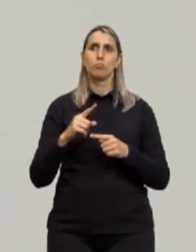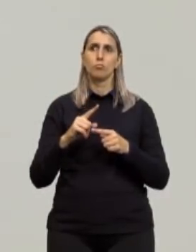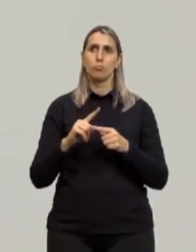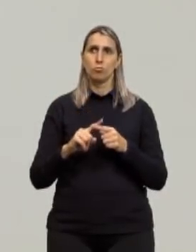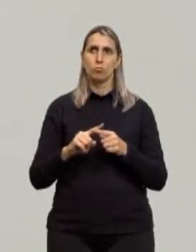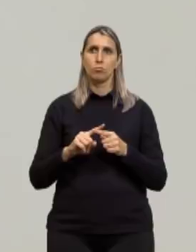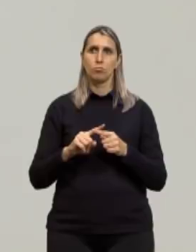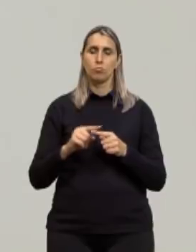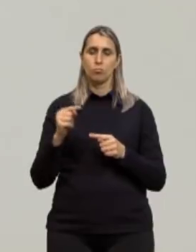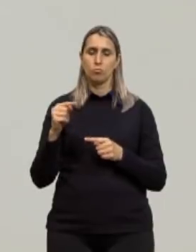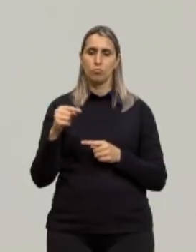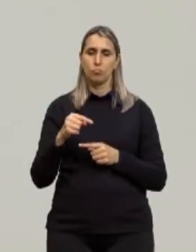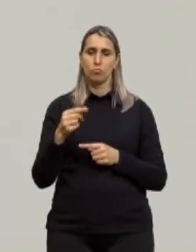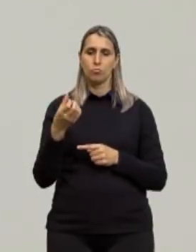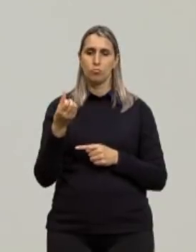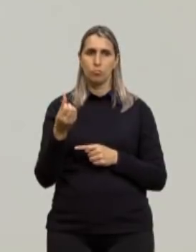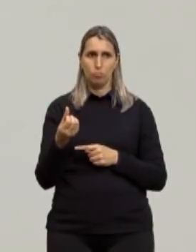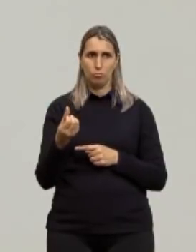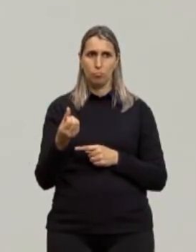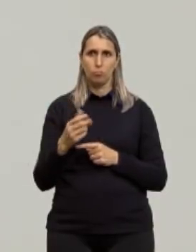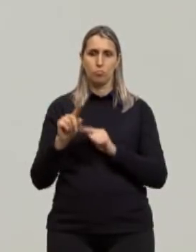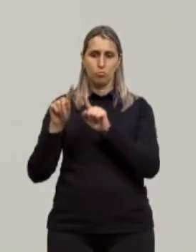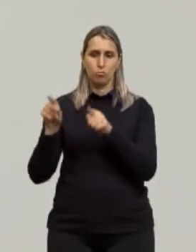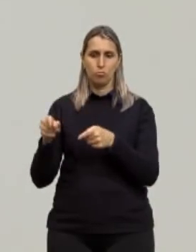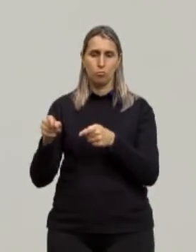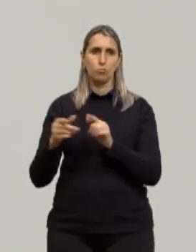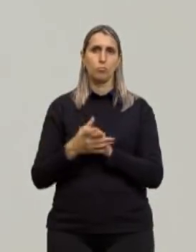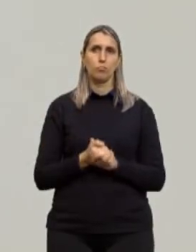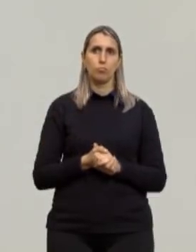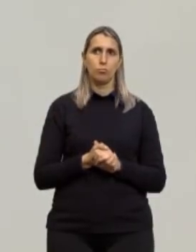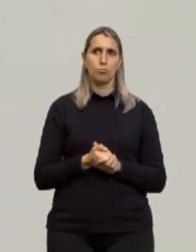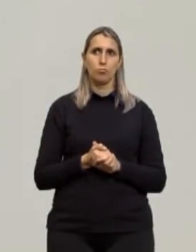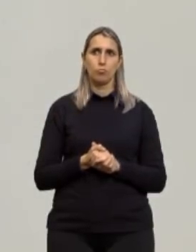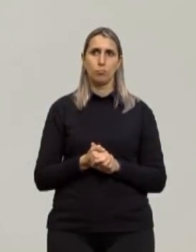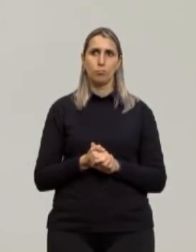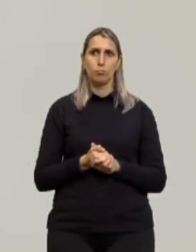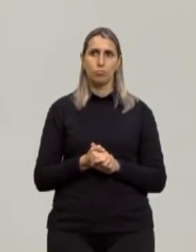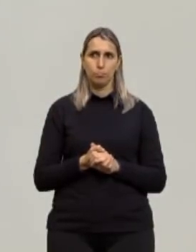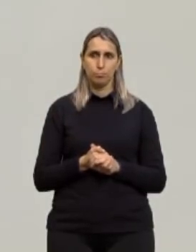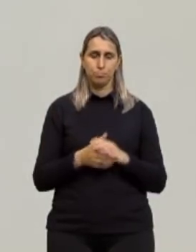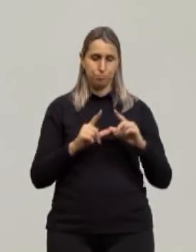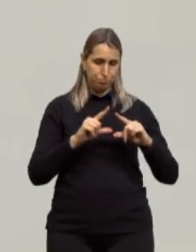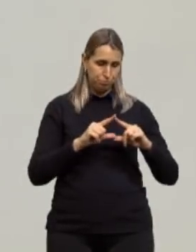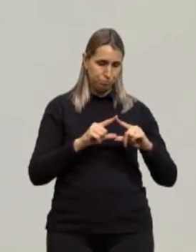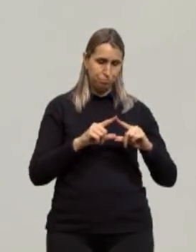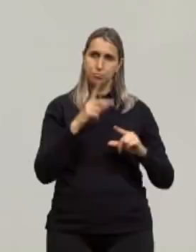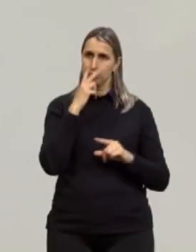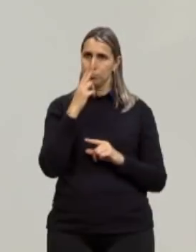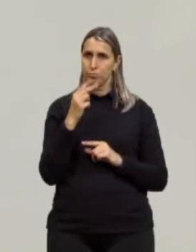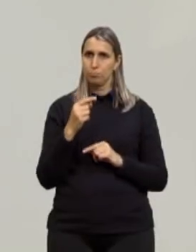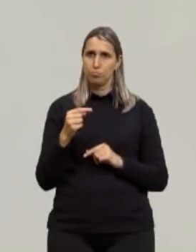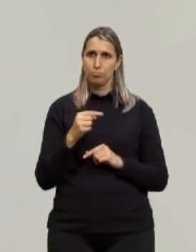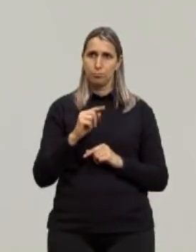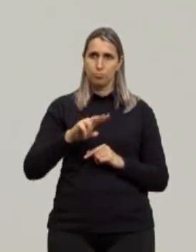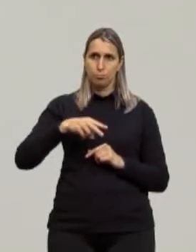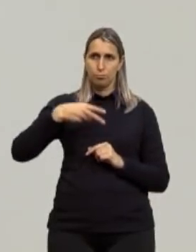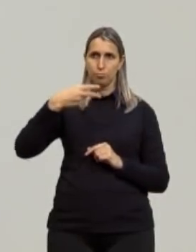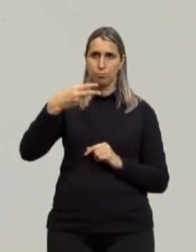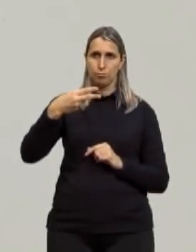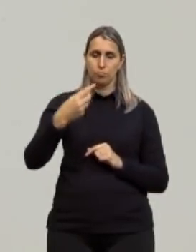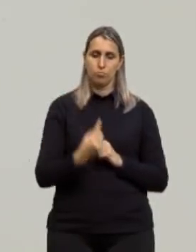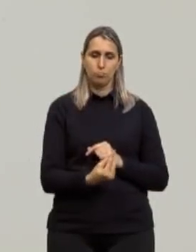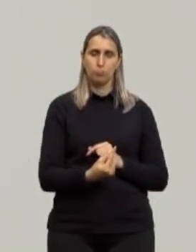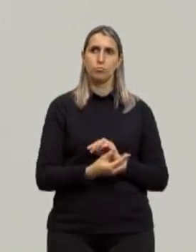2 vezes o termo ser que é - 6am a delta = -1 ao quadrado